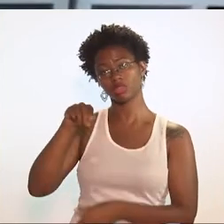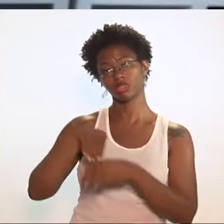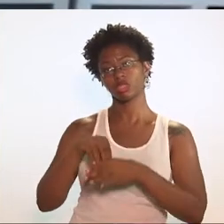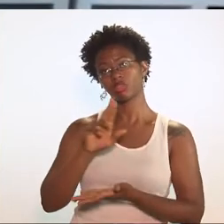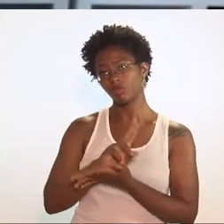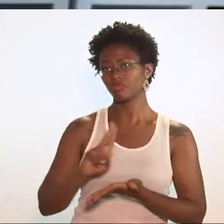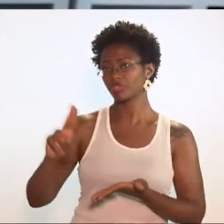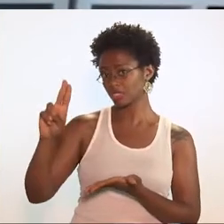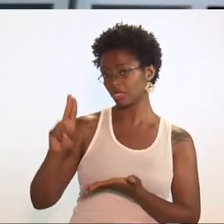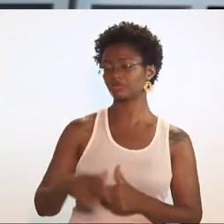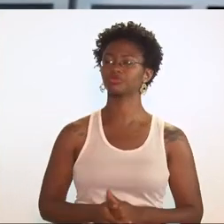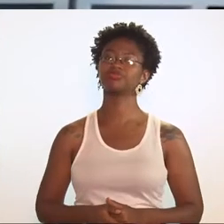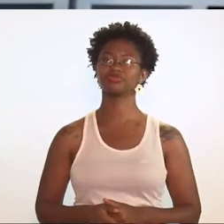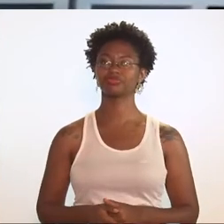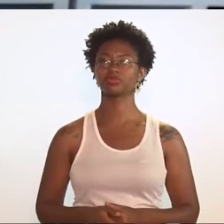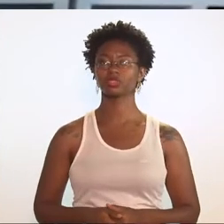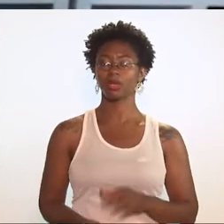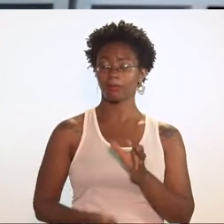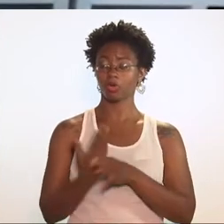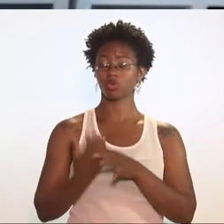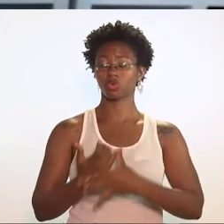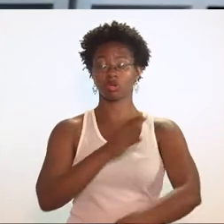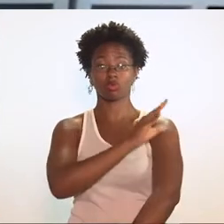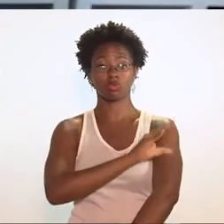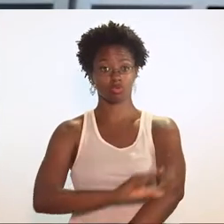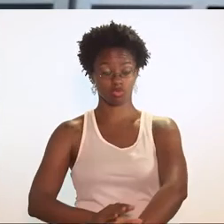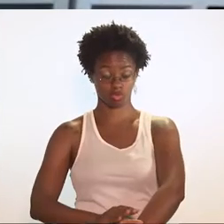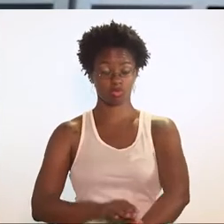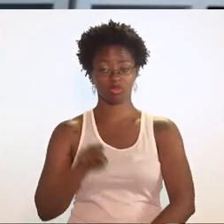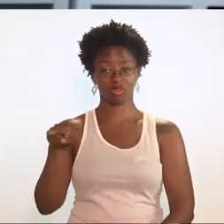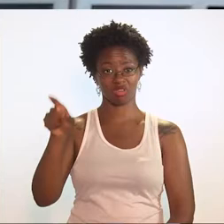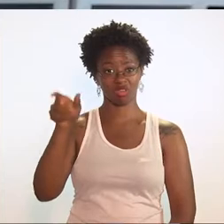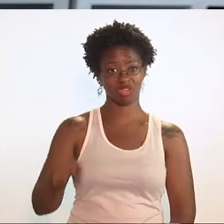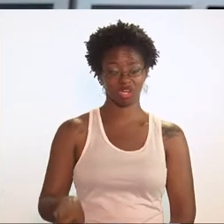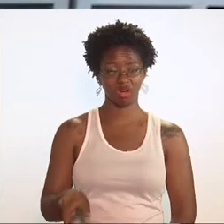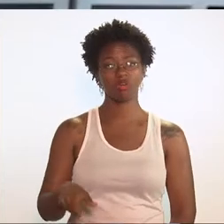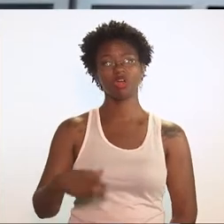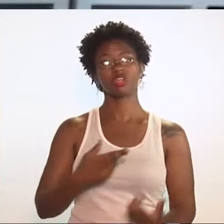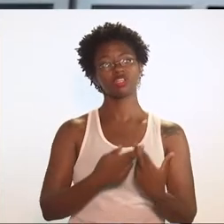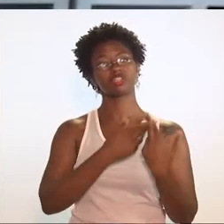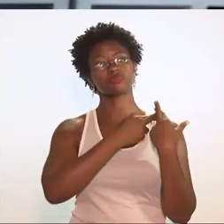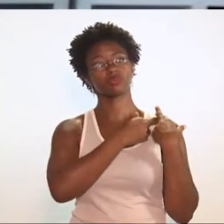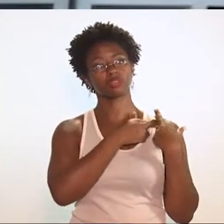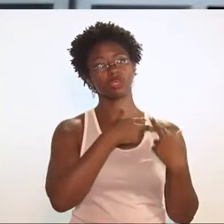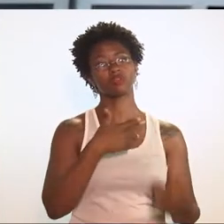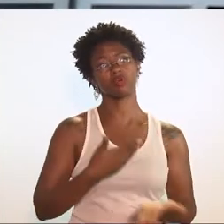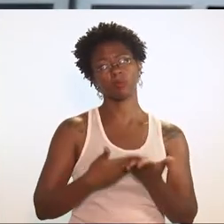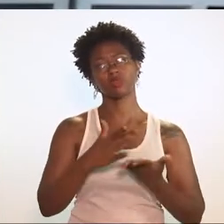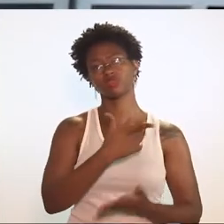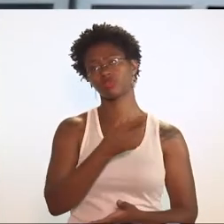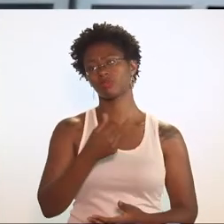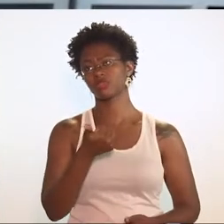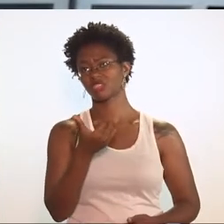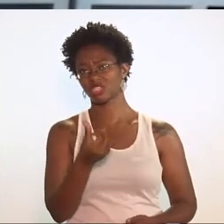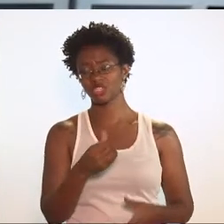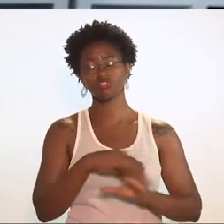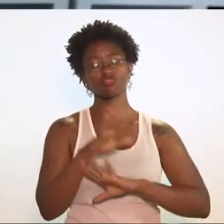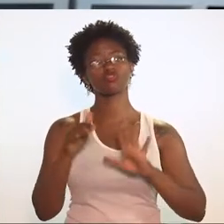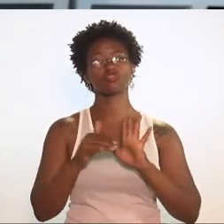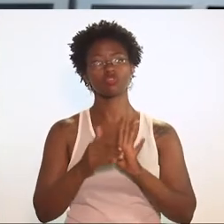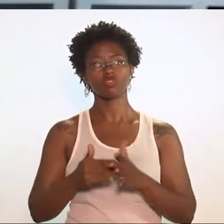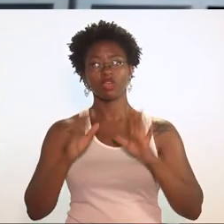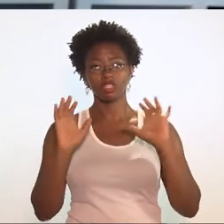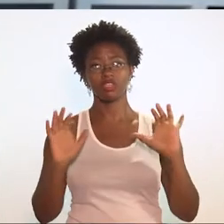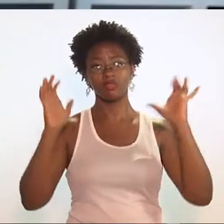ensino superior. Produtora cultural, é responsável desde 2006 pelos projetos culturais do Olodum,